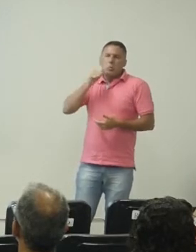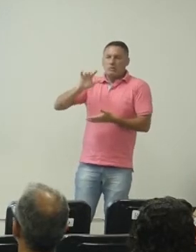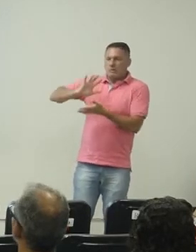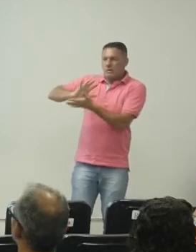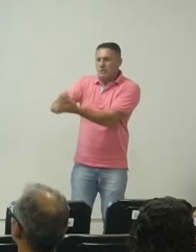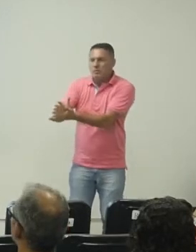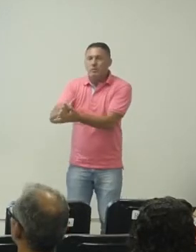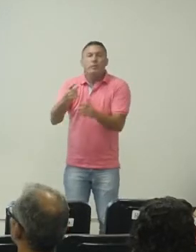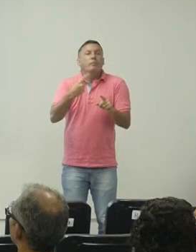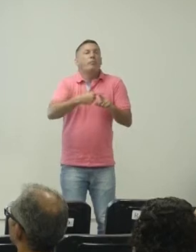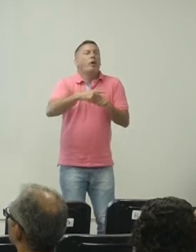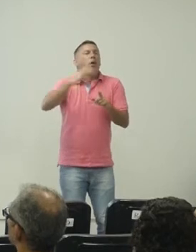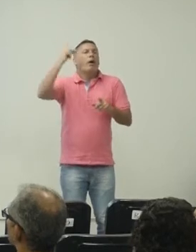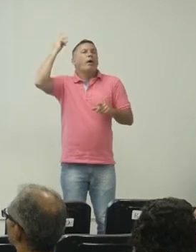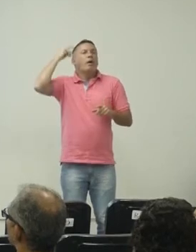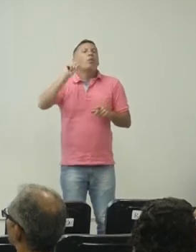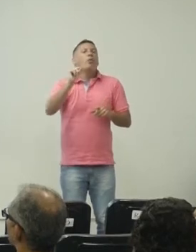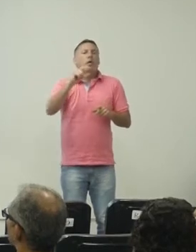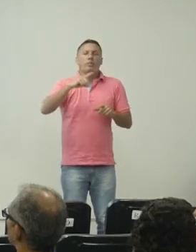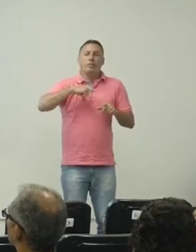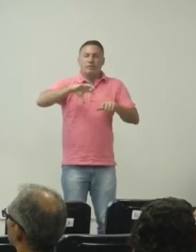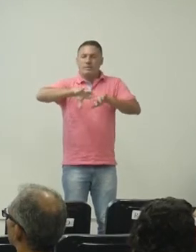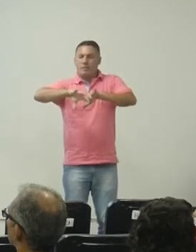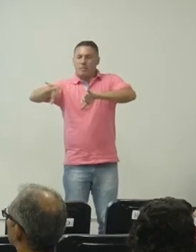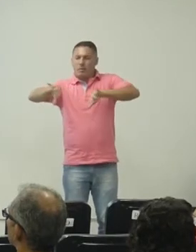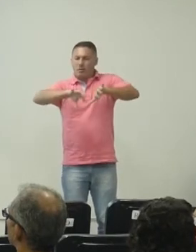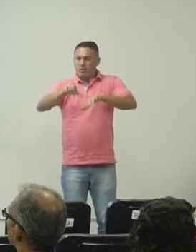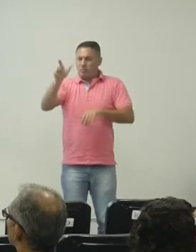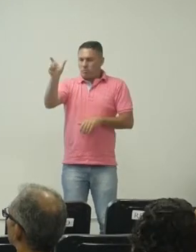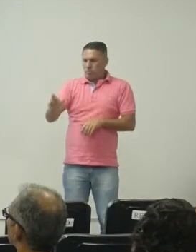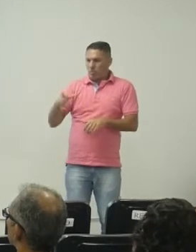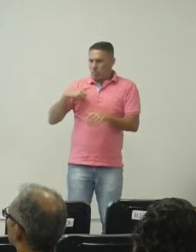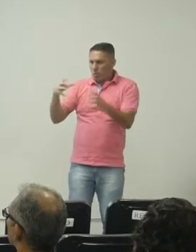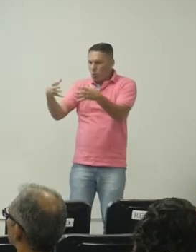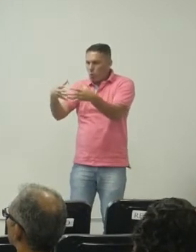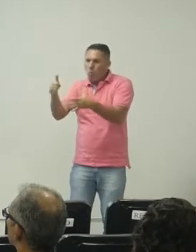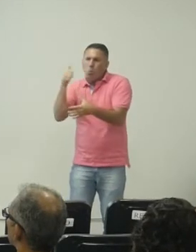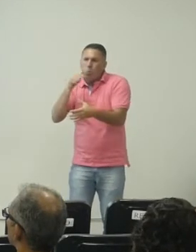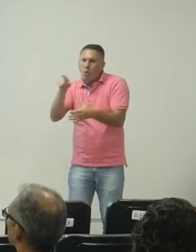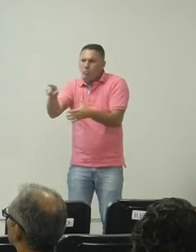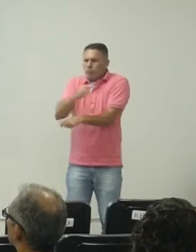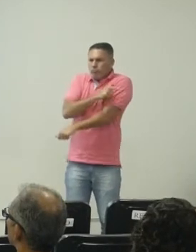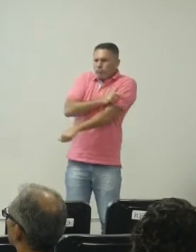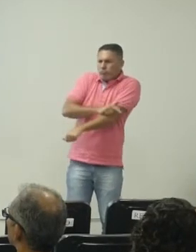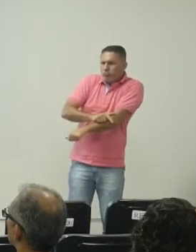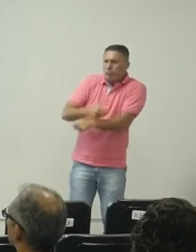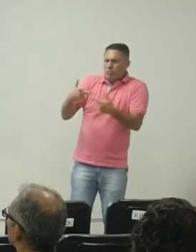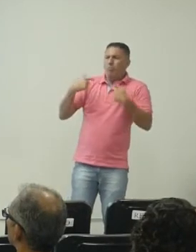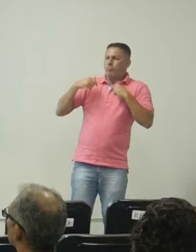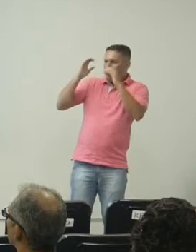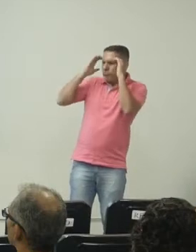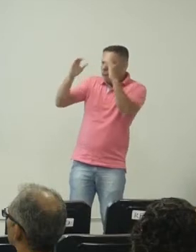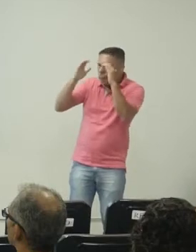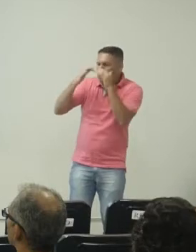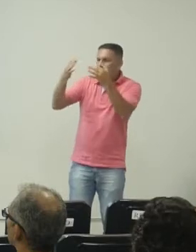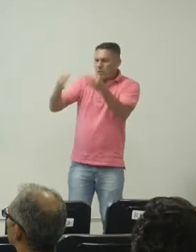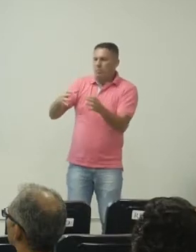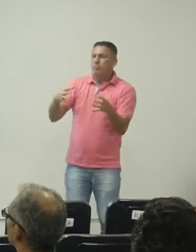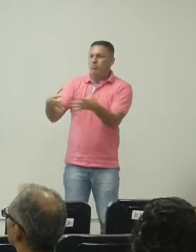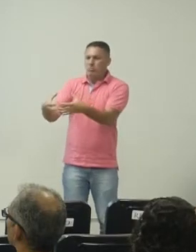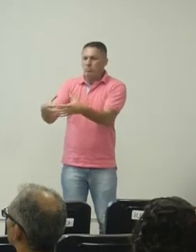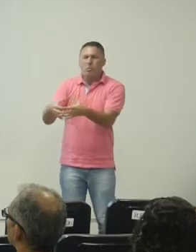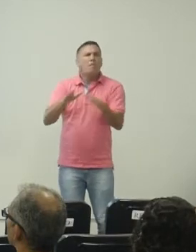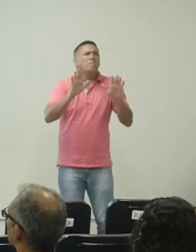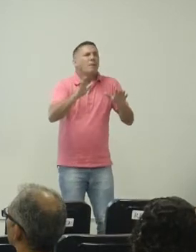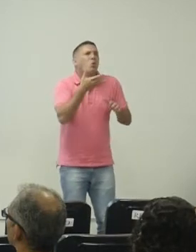eram divididas entre mulheres honestas, mulheres que mereciam ser protegidas. E nunca existiu uma definição do que